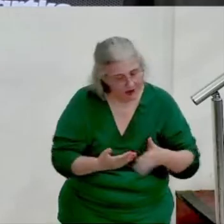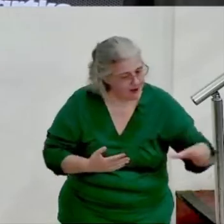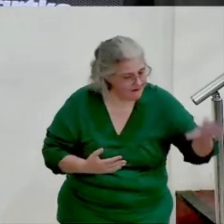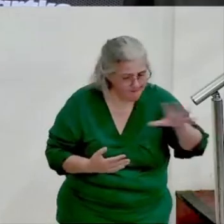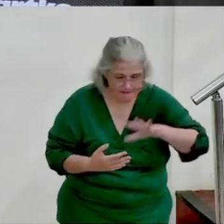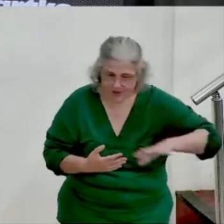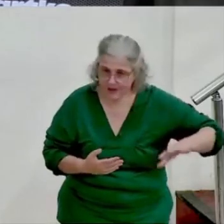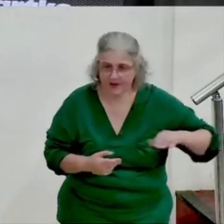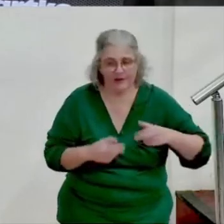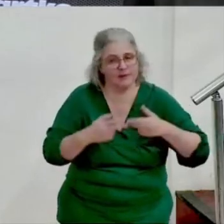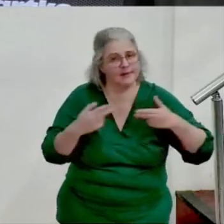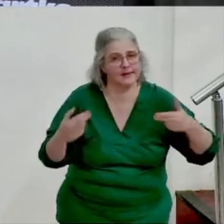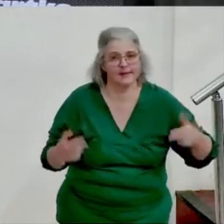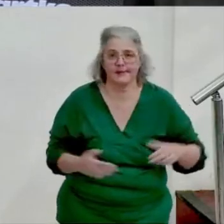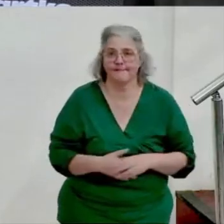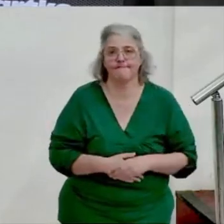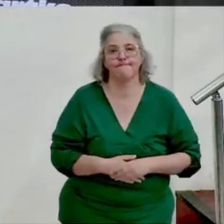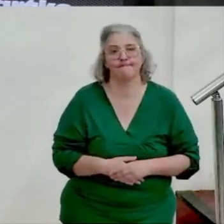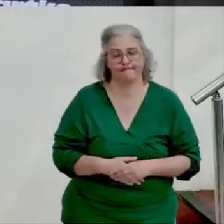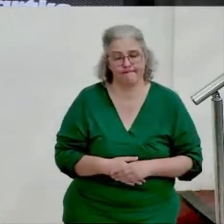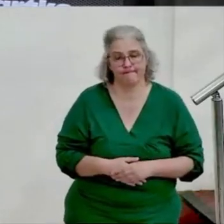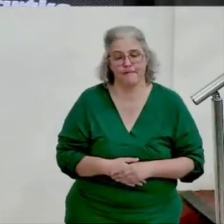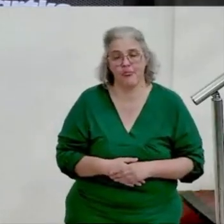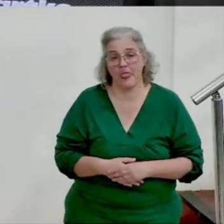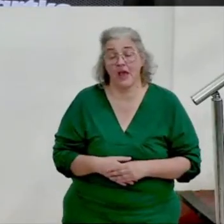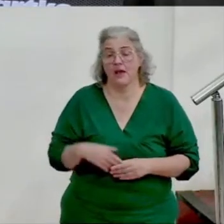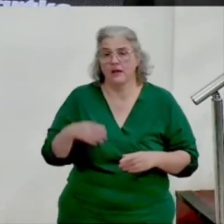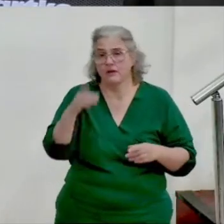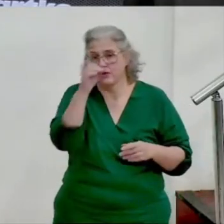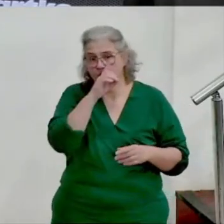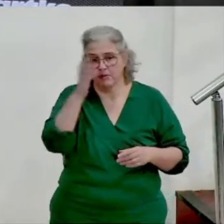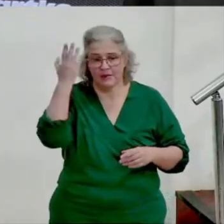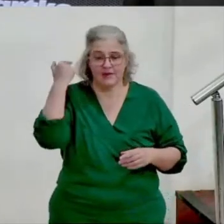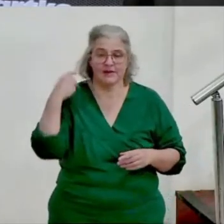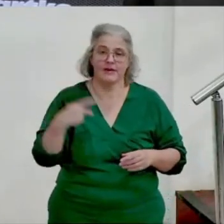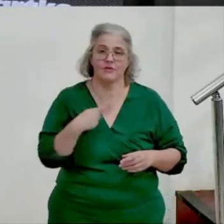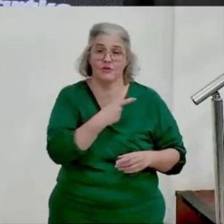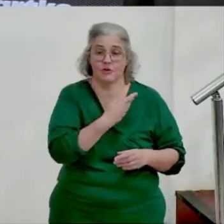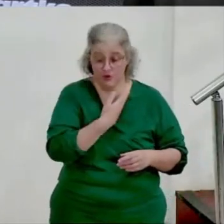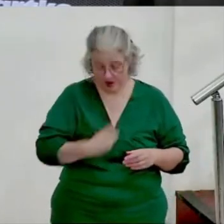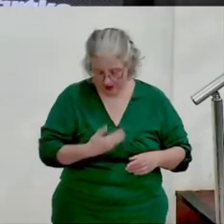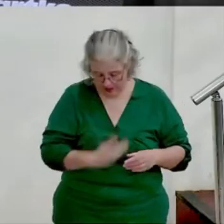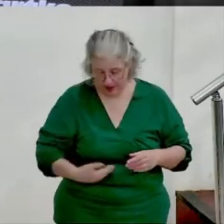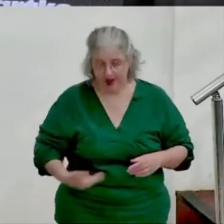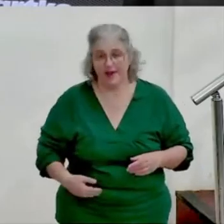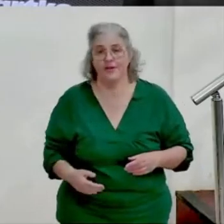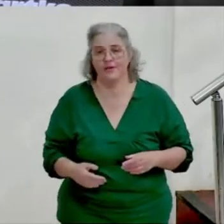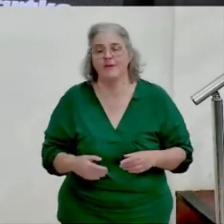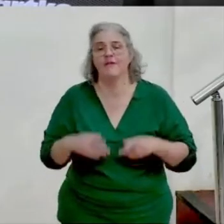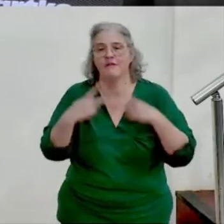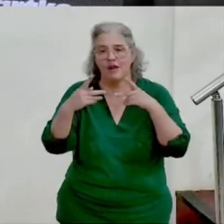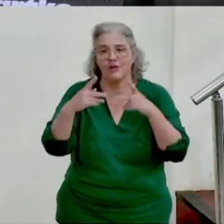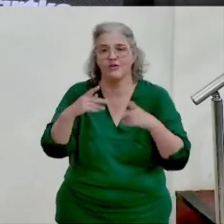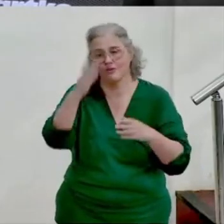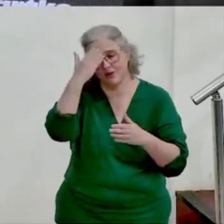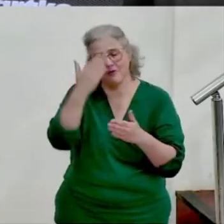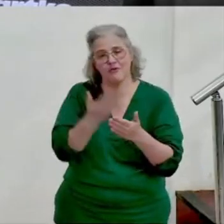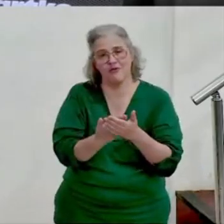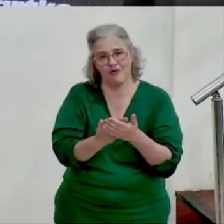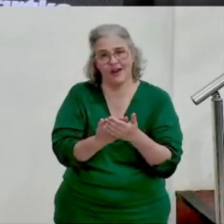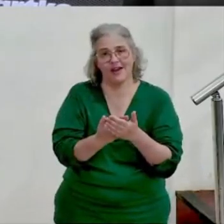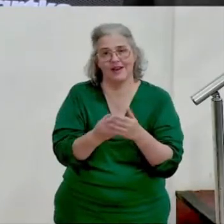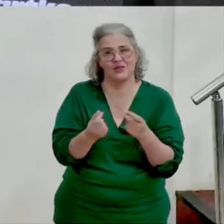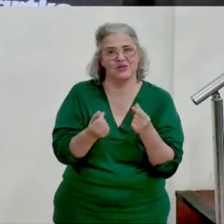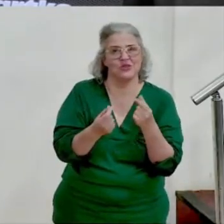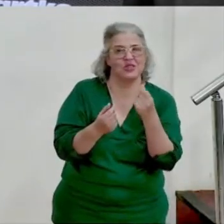semana passada, o reverendo Alberto pregou sobre a confiança no dinheiro, sobre servir a mamon. E no final do sermão ele fez várias